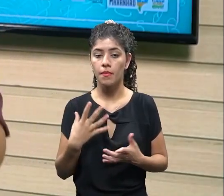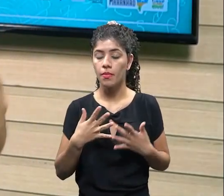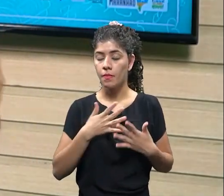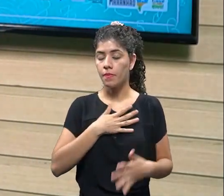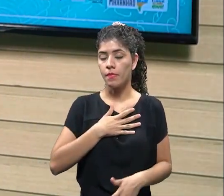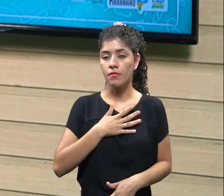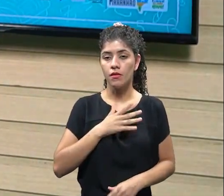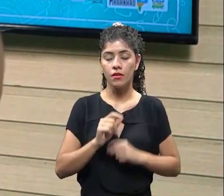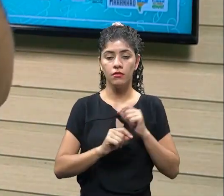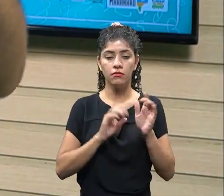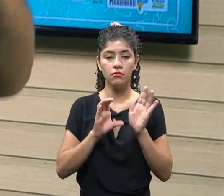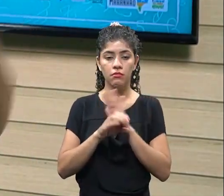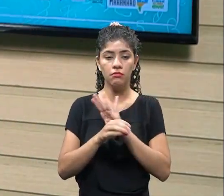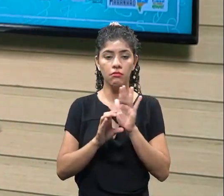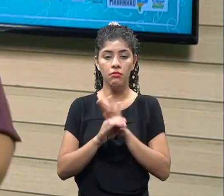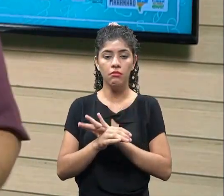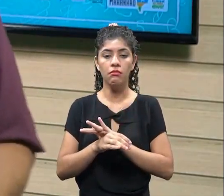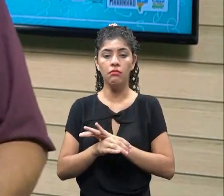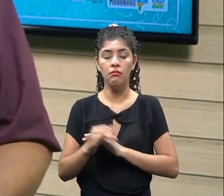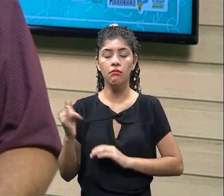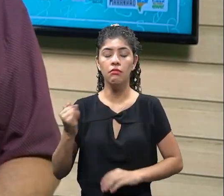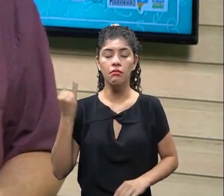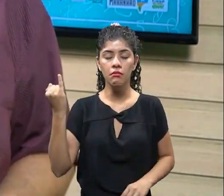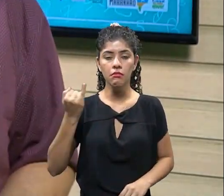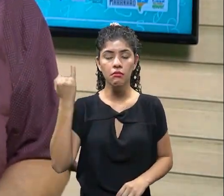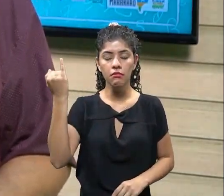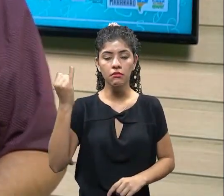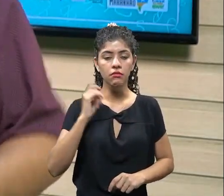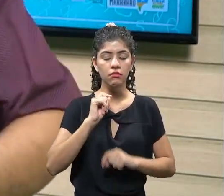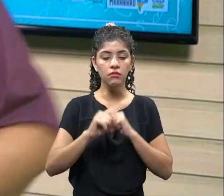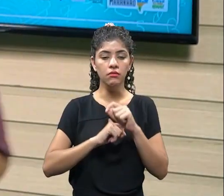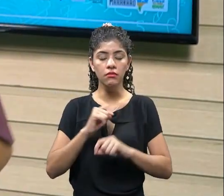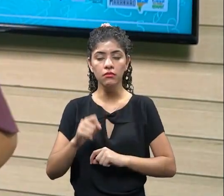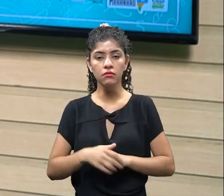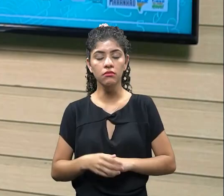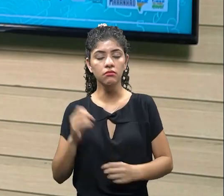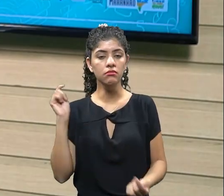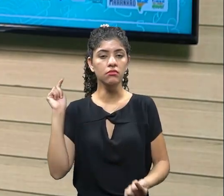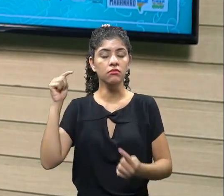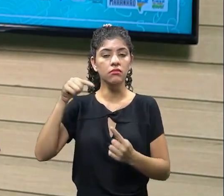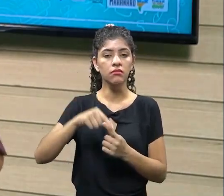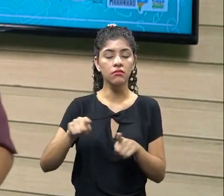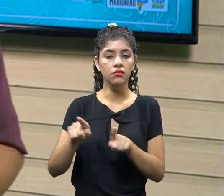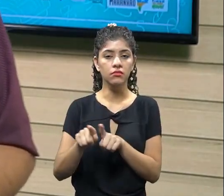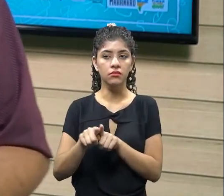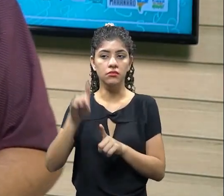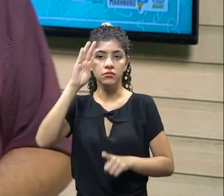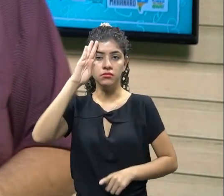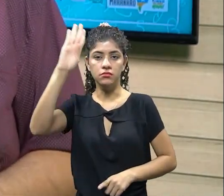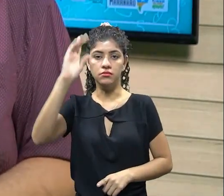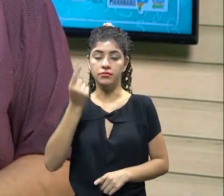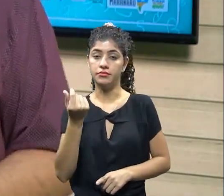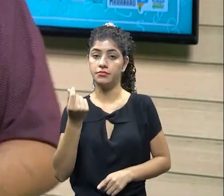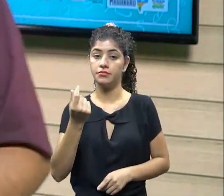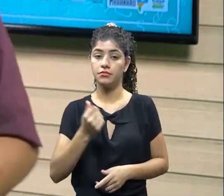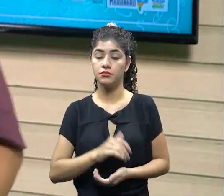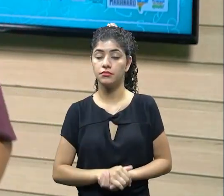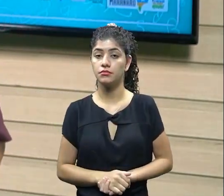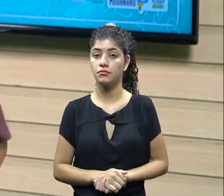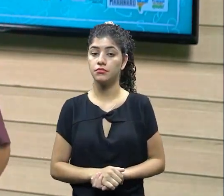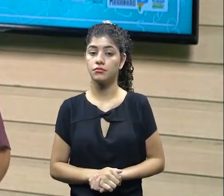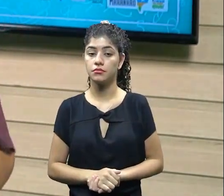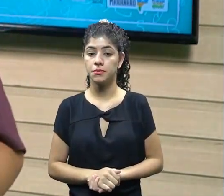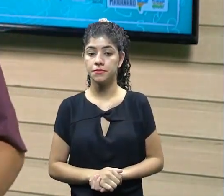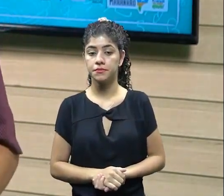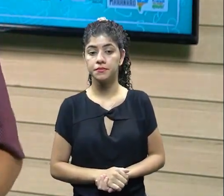mim é um conceito extremamente importante com relação aos objetivos, principalmente financeiro. Quando eu falo assim,